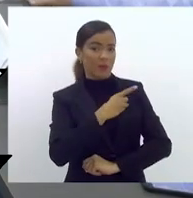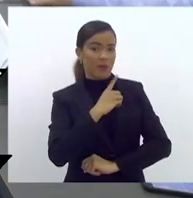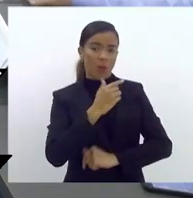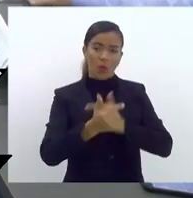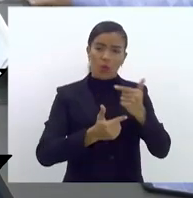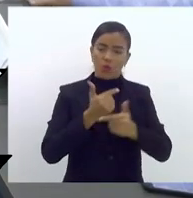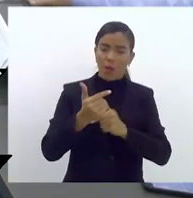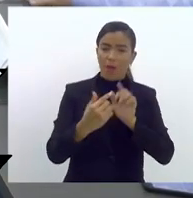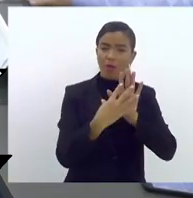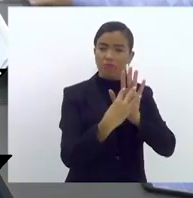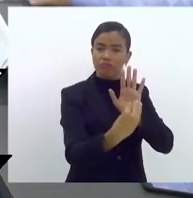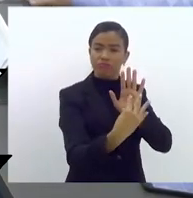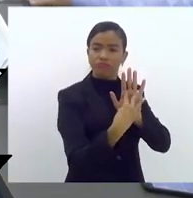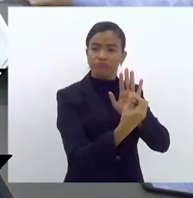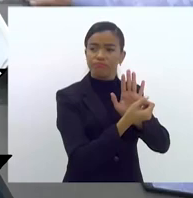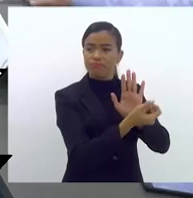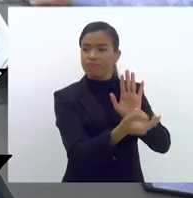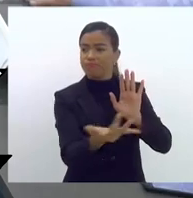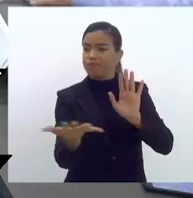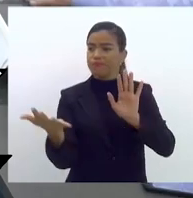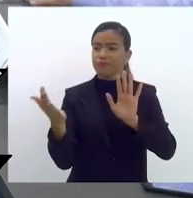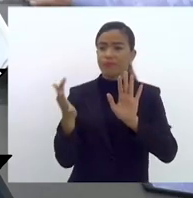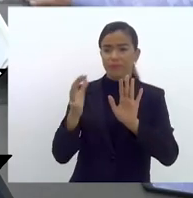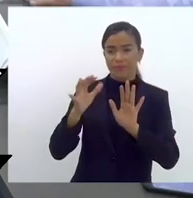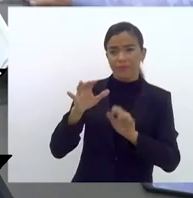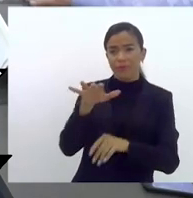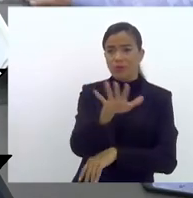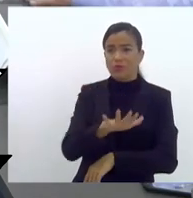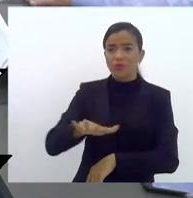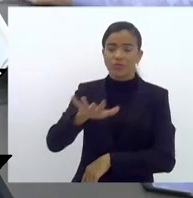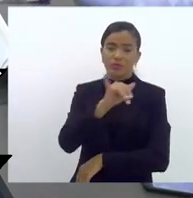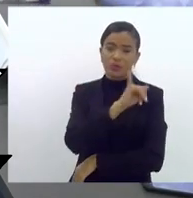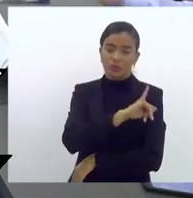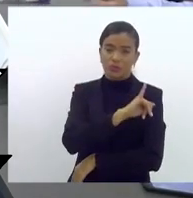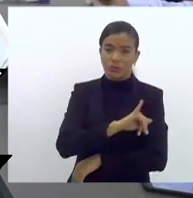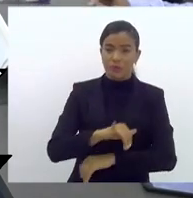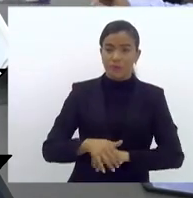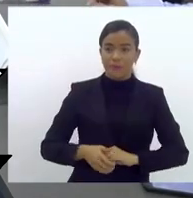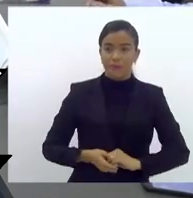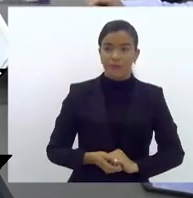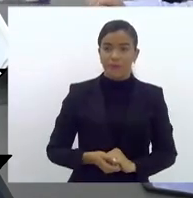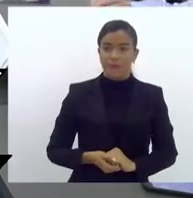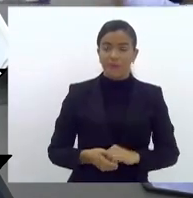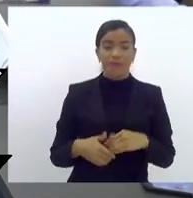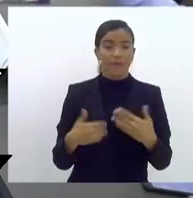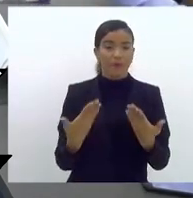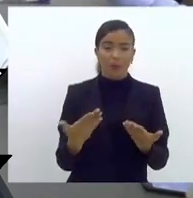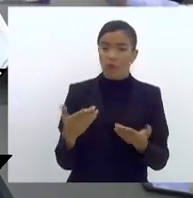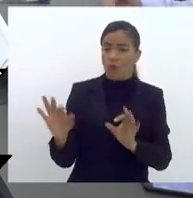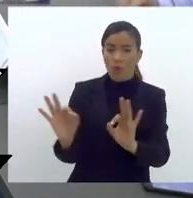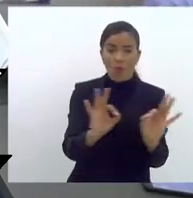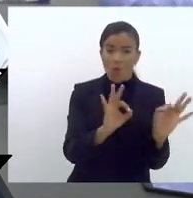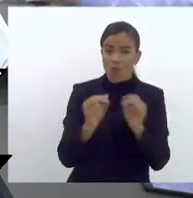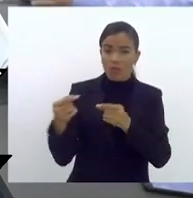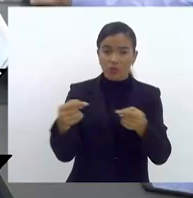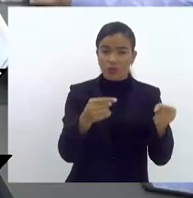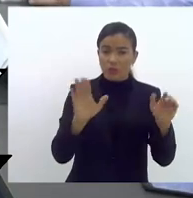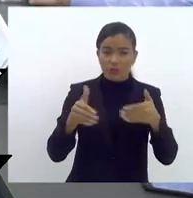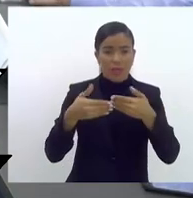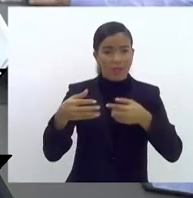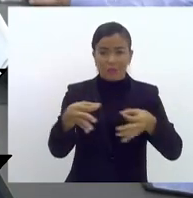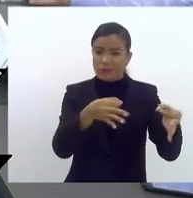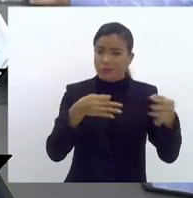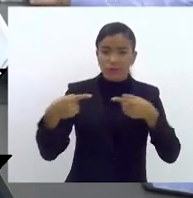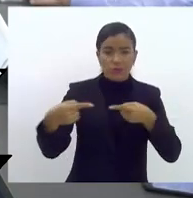um trabalho modelo para que possa ser expandido a toda a região do estado do Rio de Janeiro então não havendo Quem Queira discutir encerrar a discussão